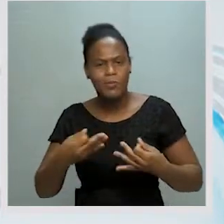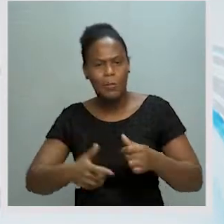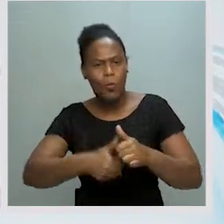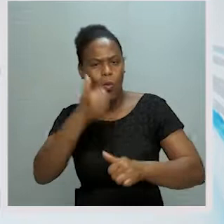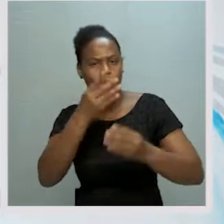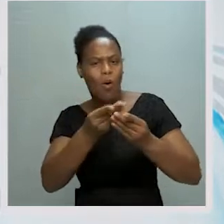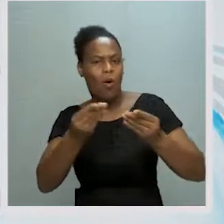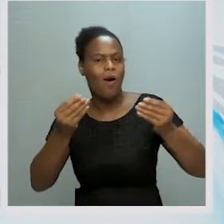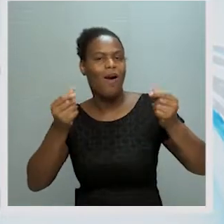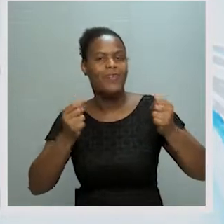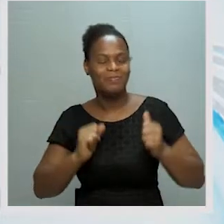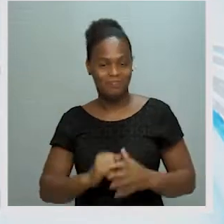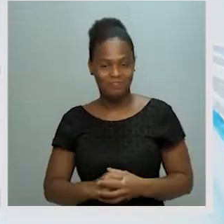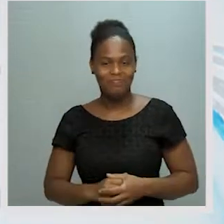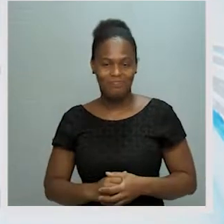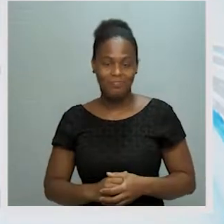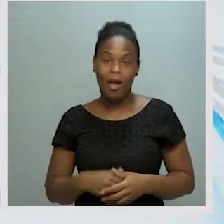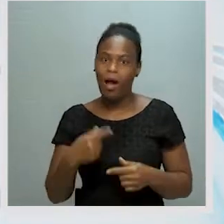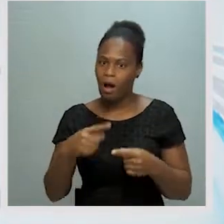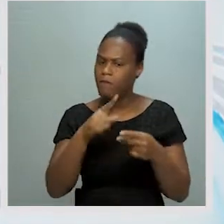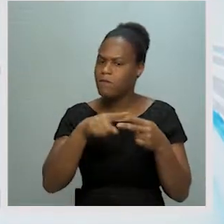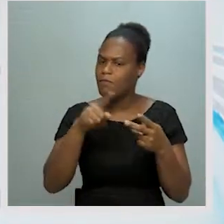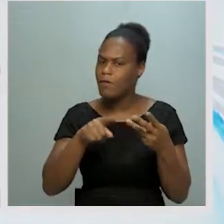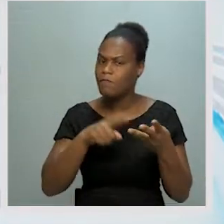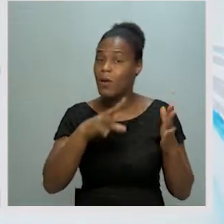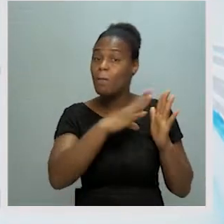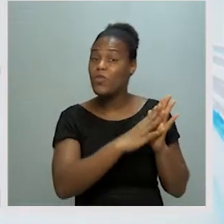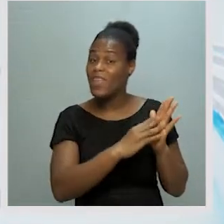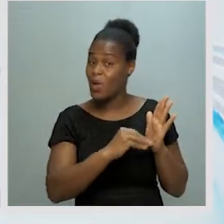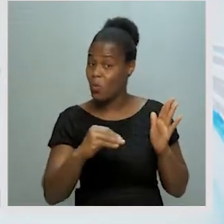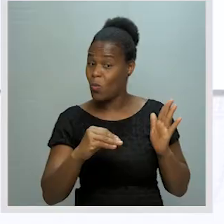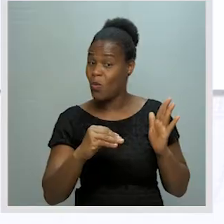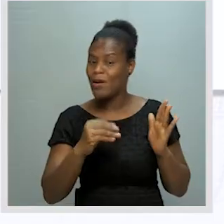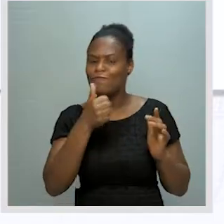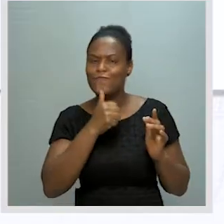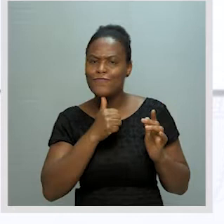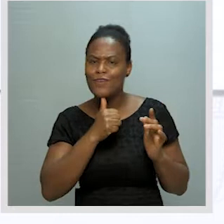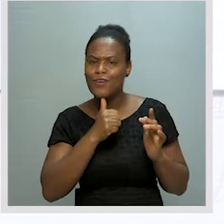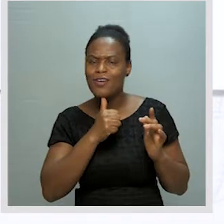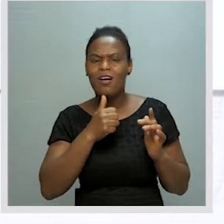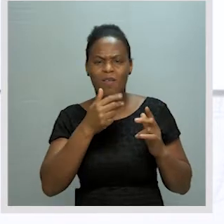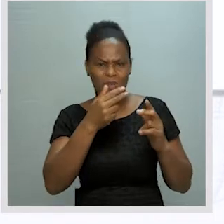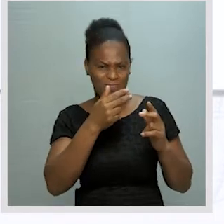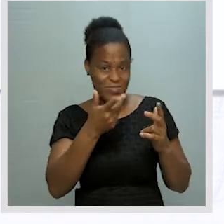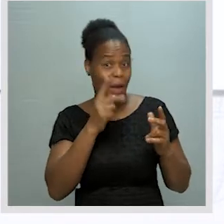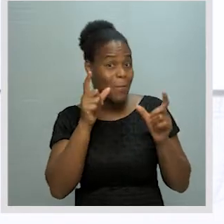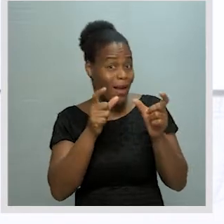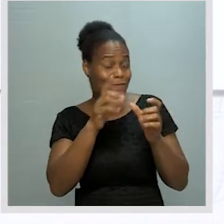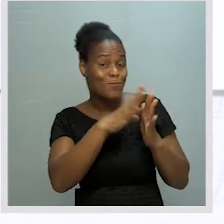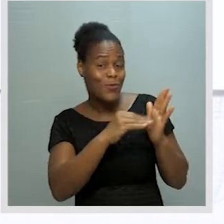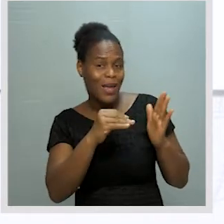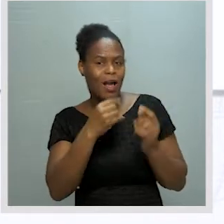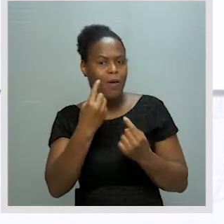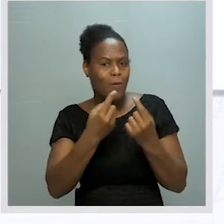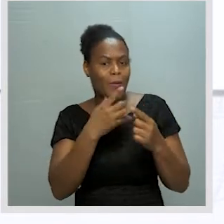qualidade. Ora, existem vários modelos, conforme eu já expliquei, de fichas de leitura. Algumas são